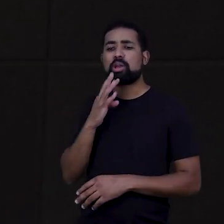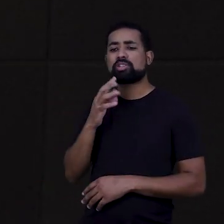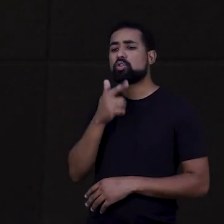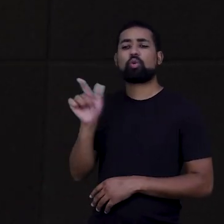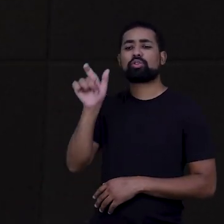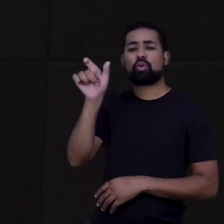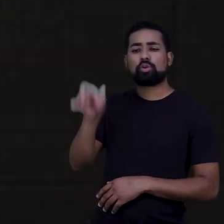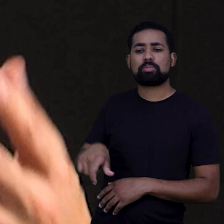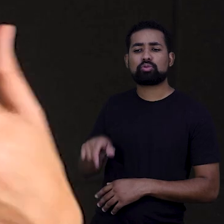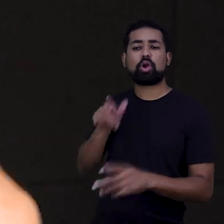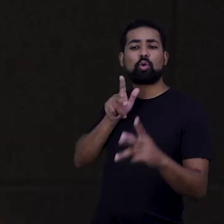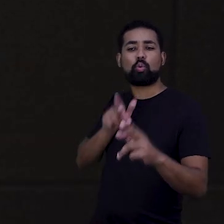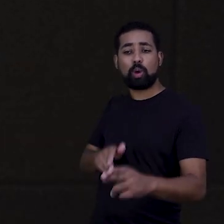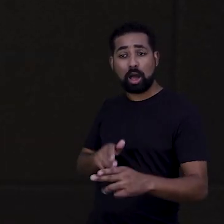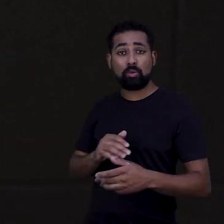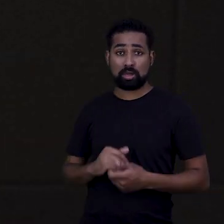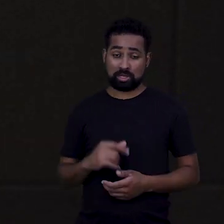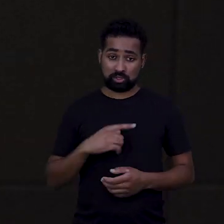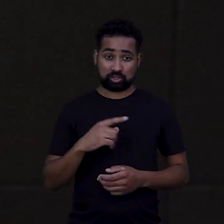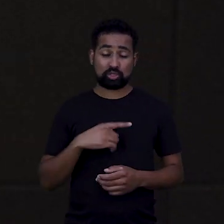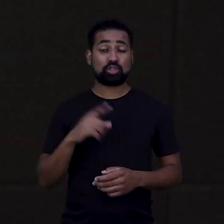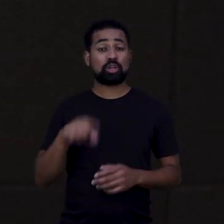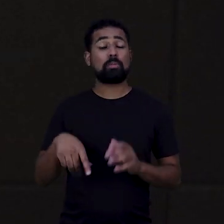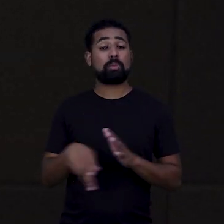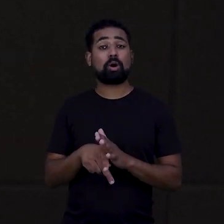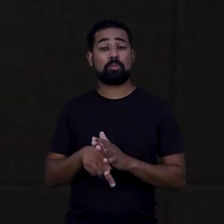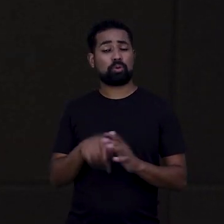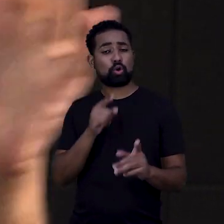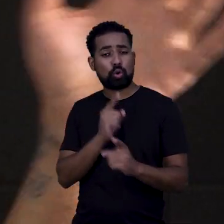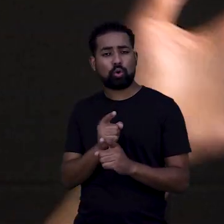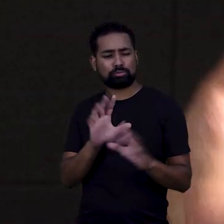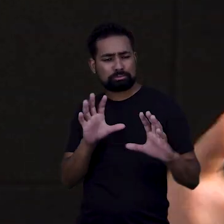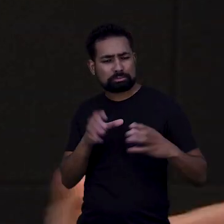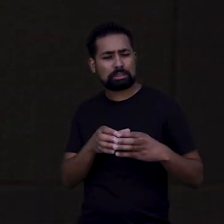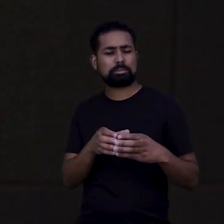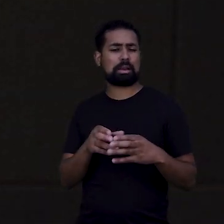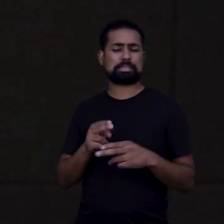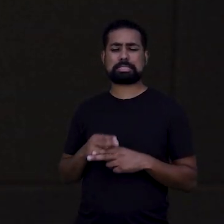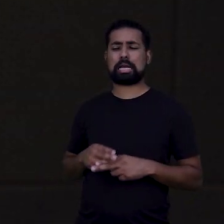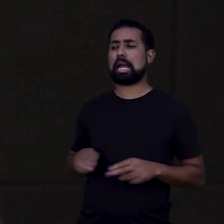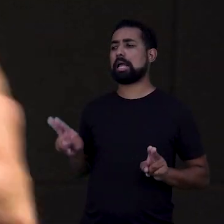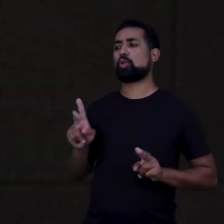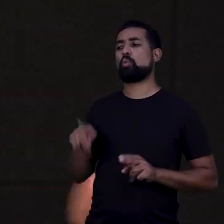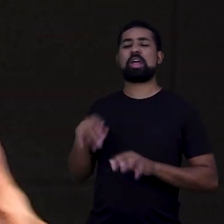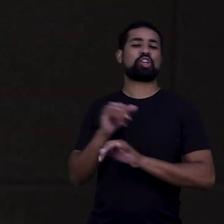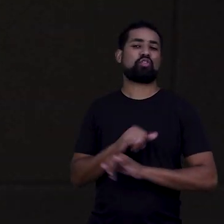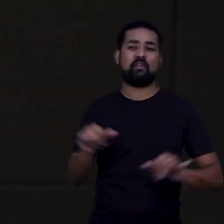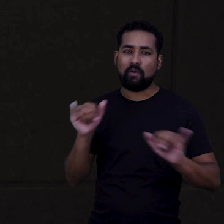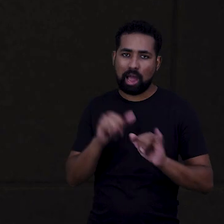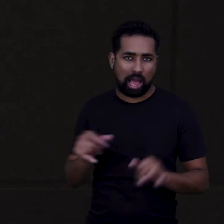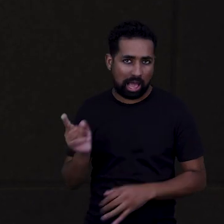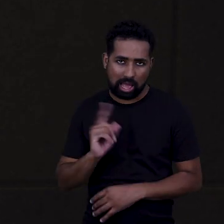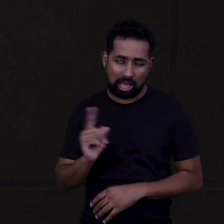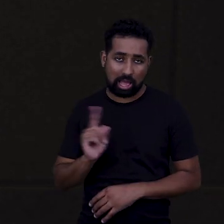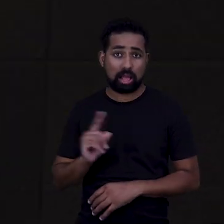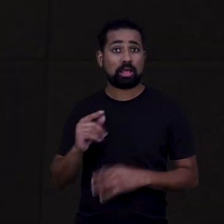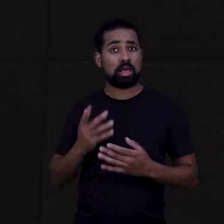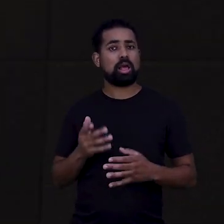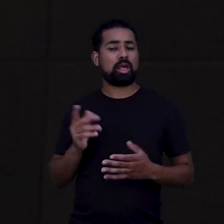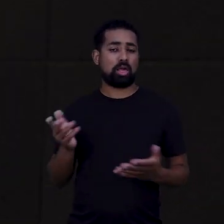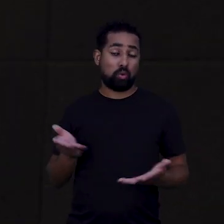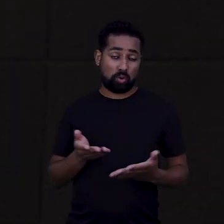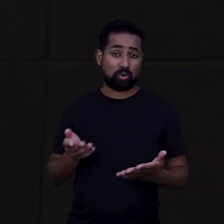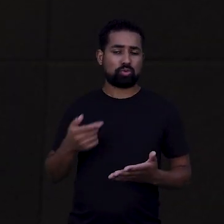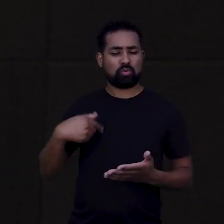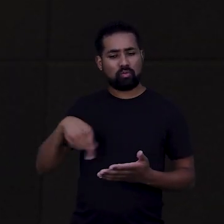uma outra pessoa sexual eram encontros bem mais discretos Eles não eram divulgados assim na internet eram só divulgados dentro da comunidade sexual eram